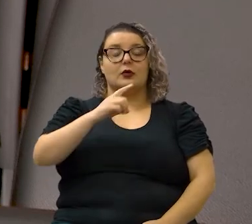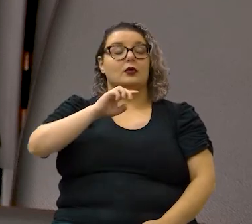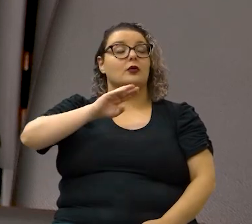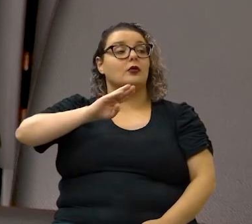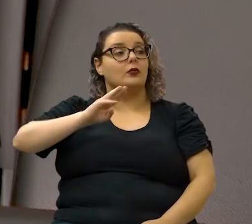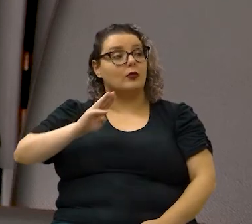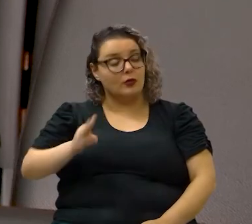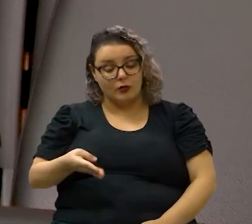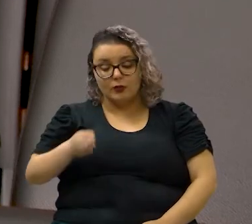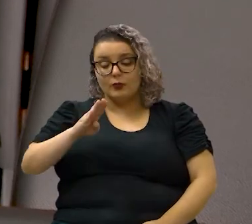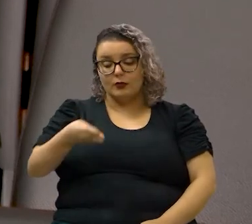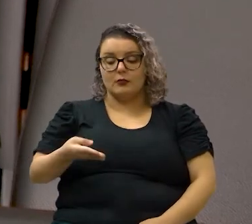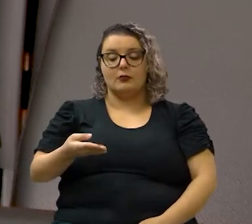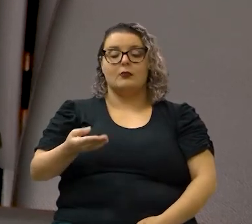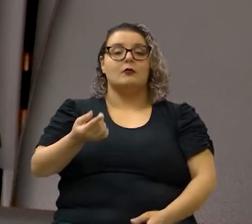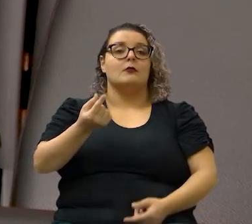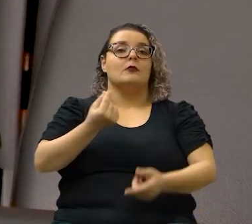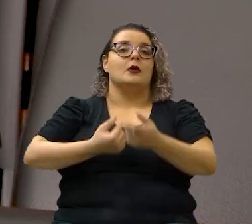R$ 1 bilhão